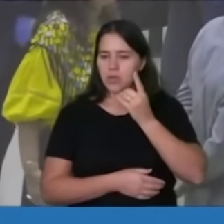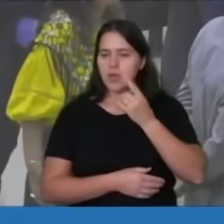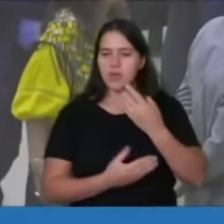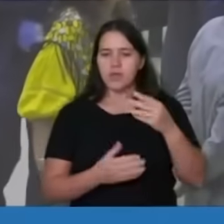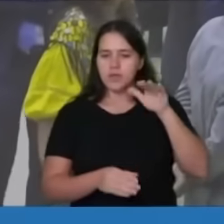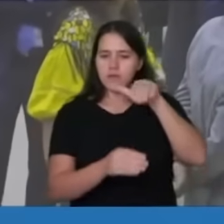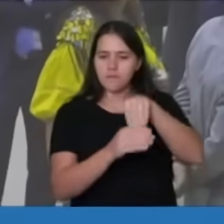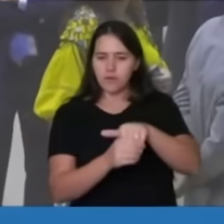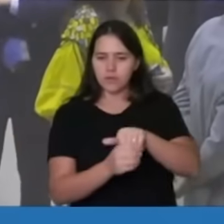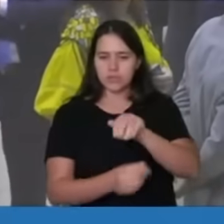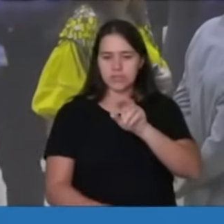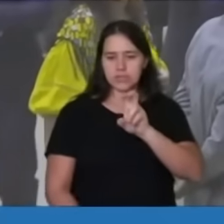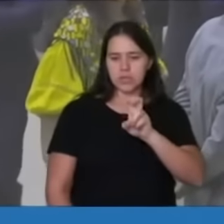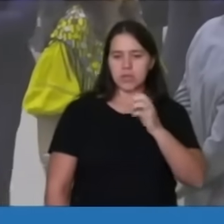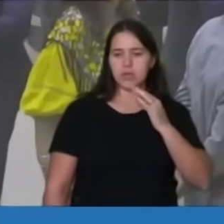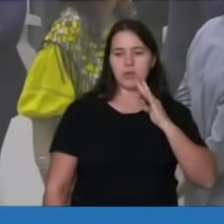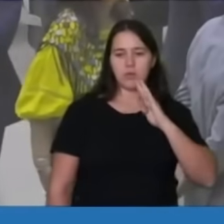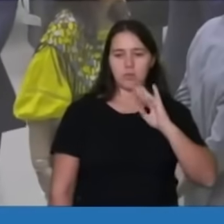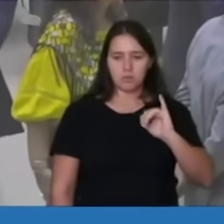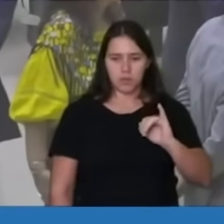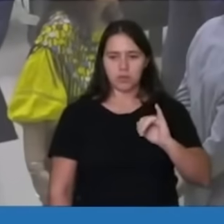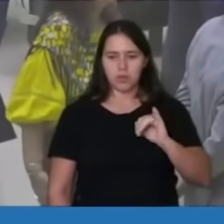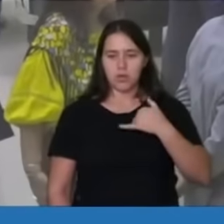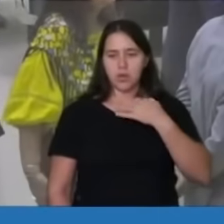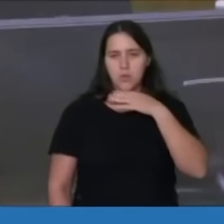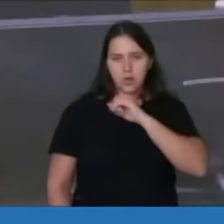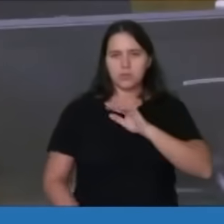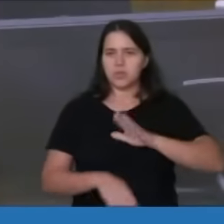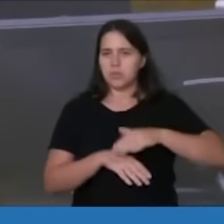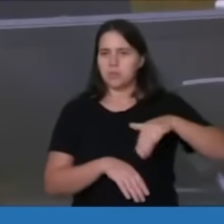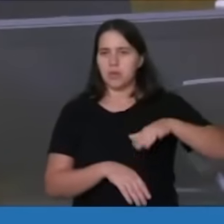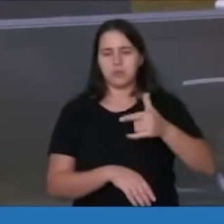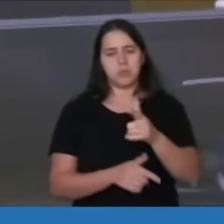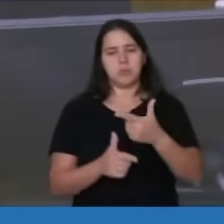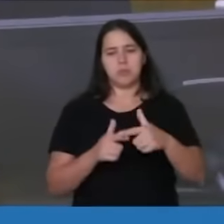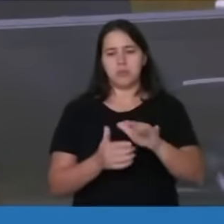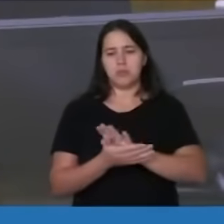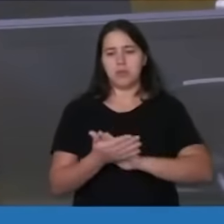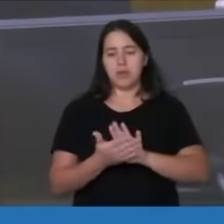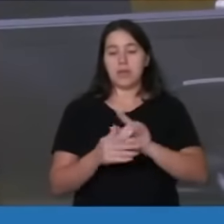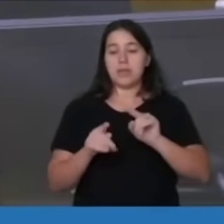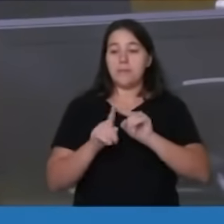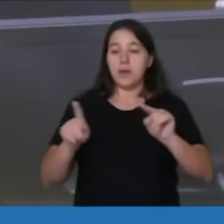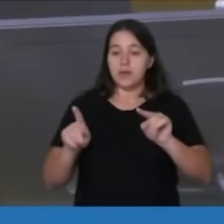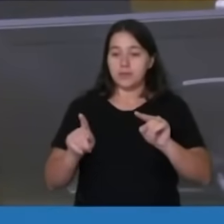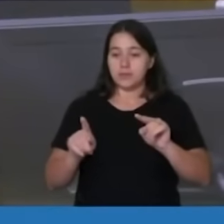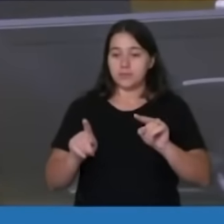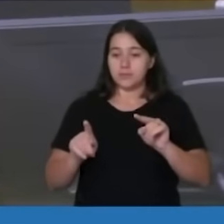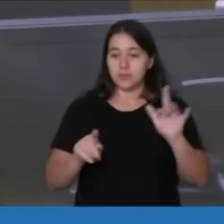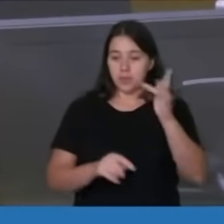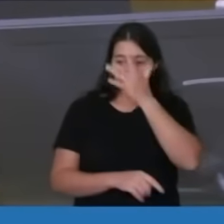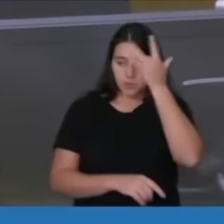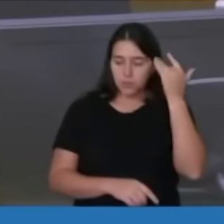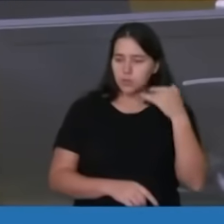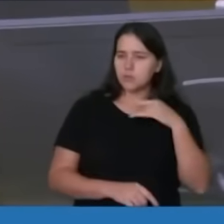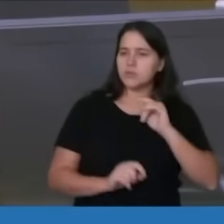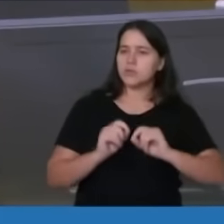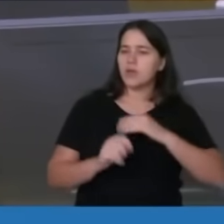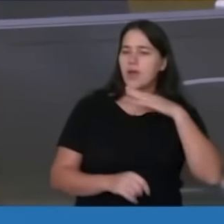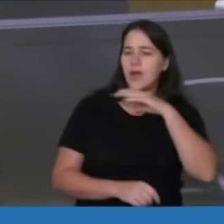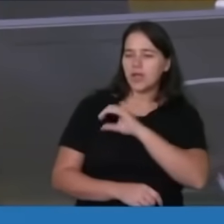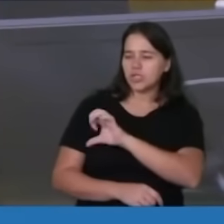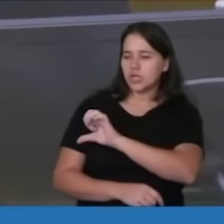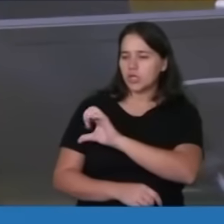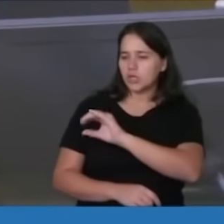a decisão, há até uma tendência de que seja a maioria, não há problema algum nisso, mas aqueles que eventualmente achem que os 900 milhões